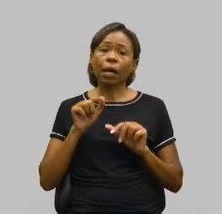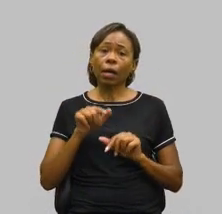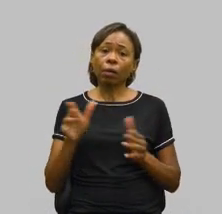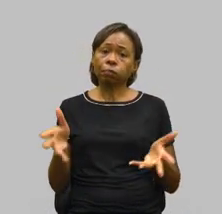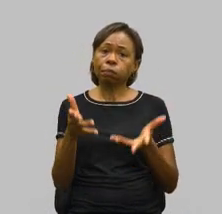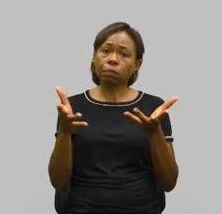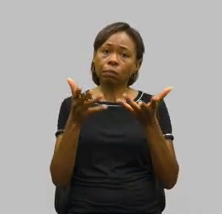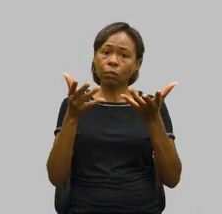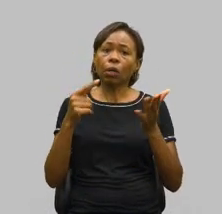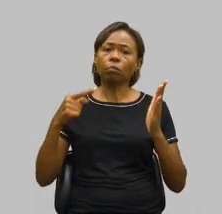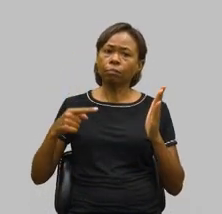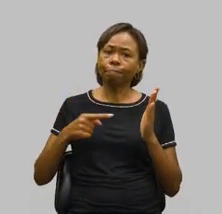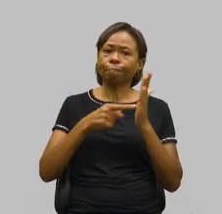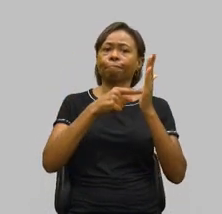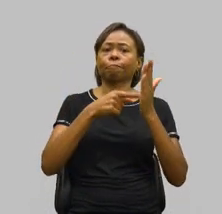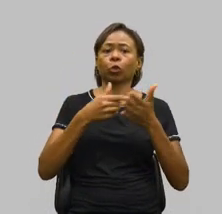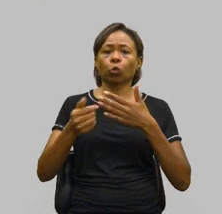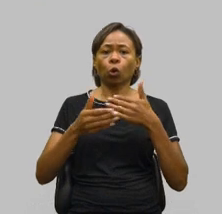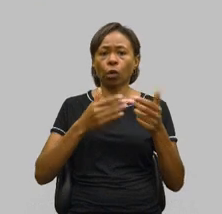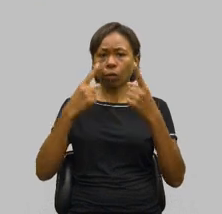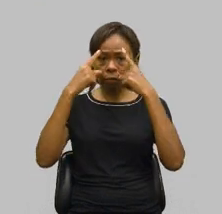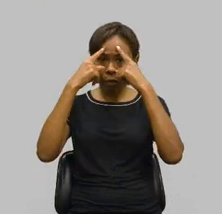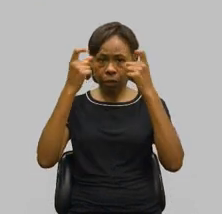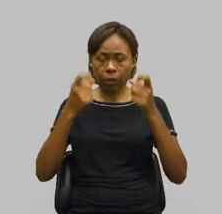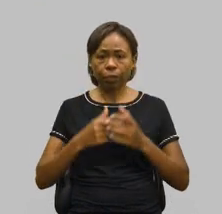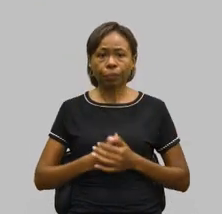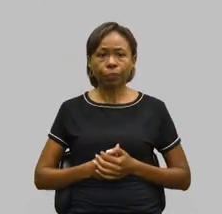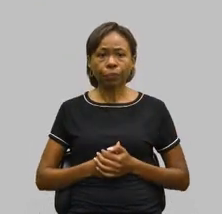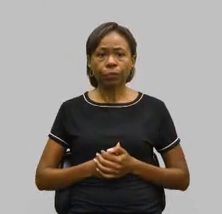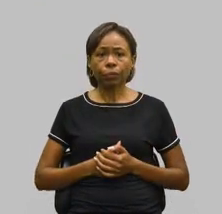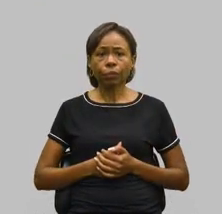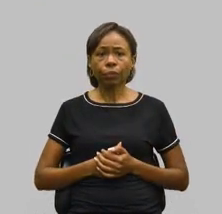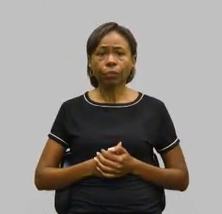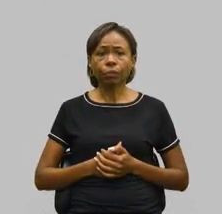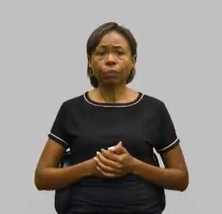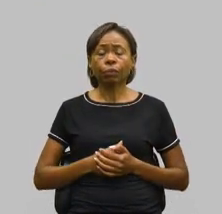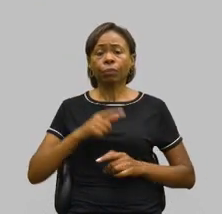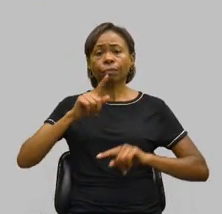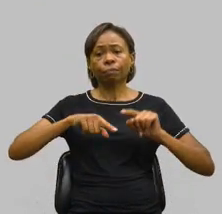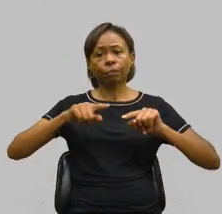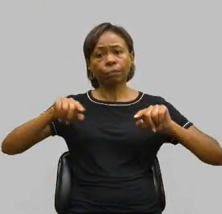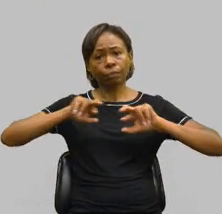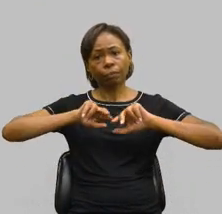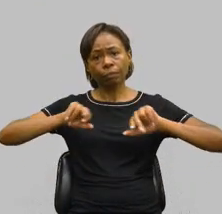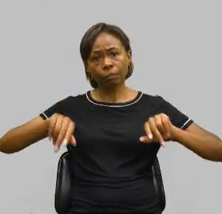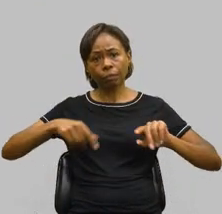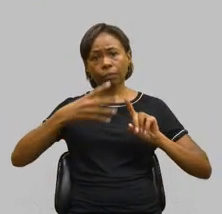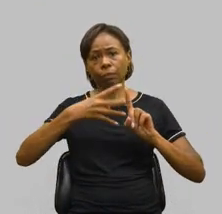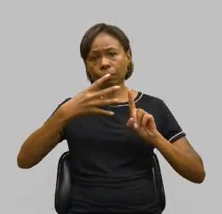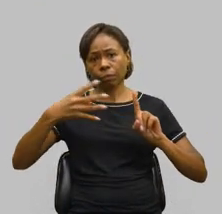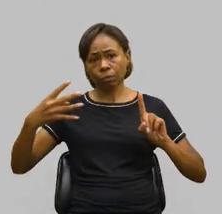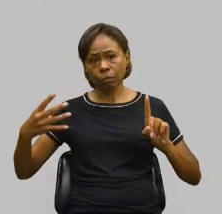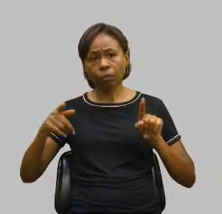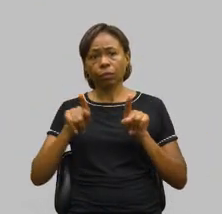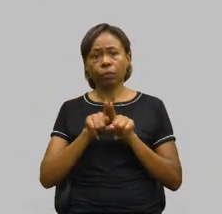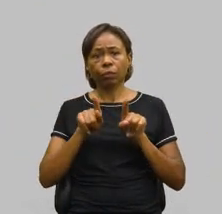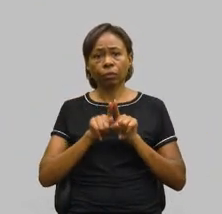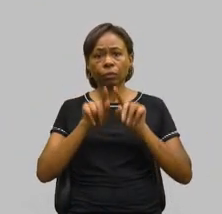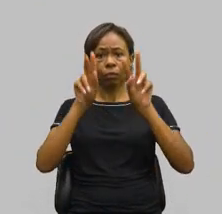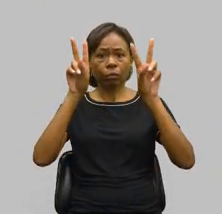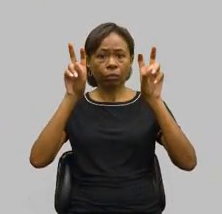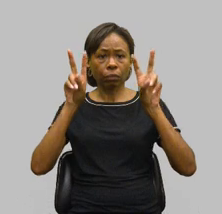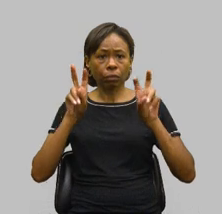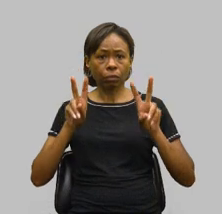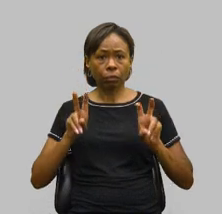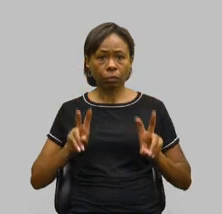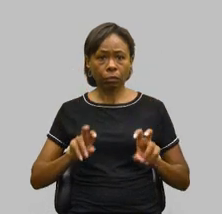denúncias de qualquer tipo de violência a política de diversidade lgbtq a mais criação conjunta do painel pela cedes sejusp